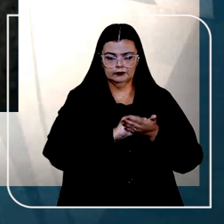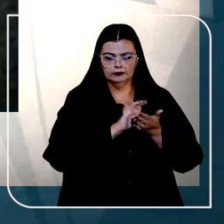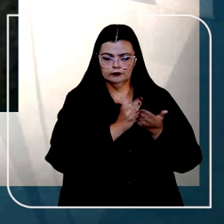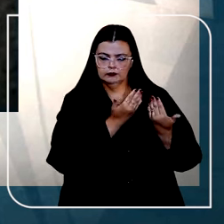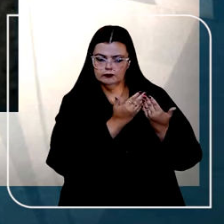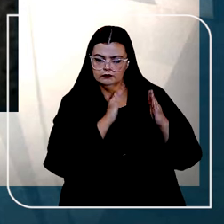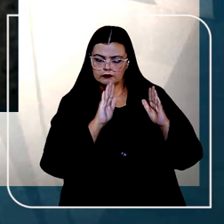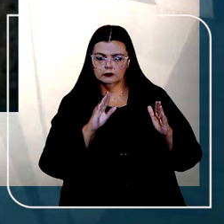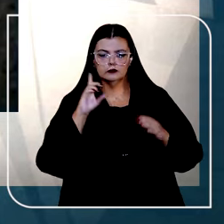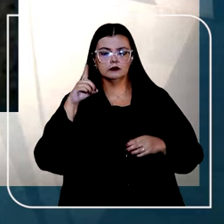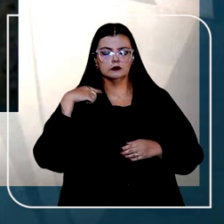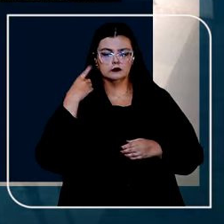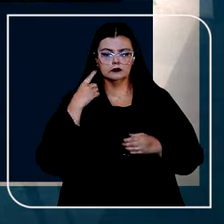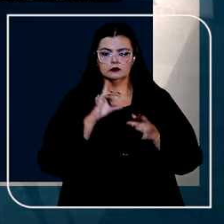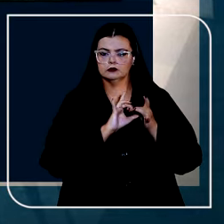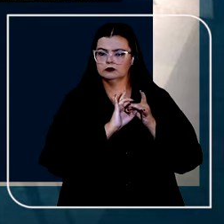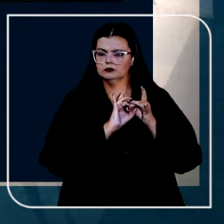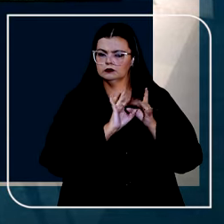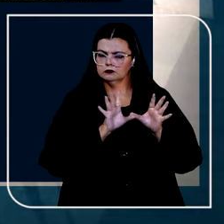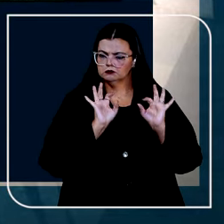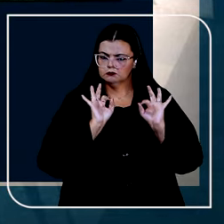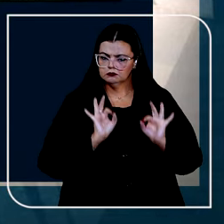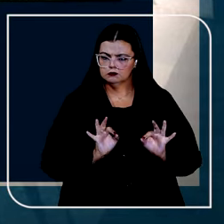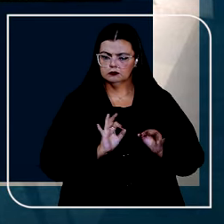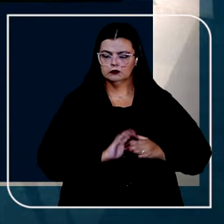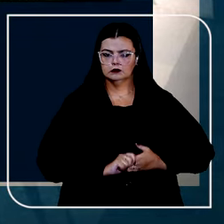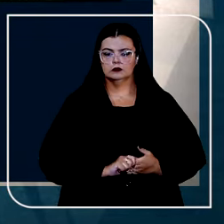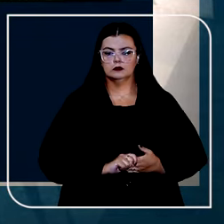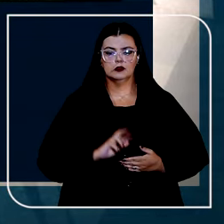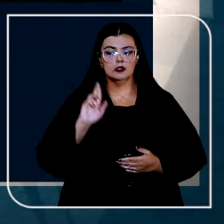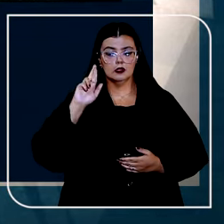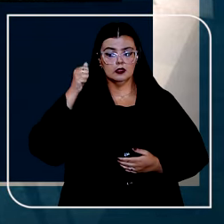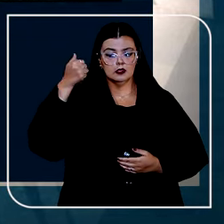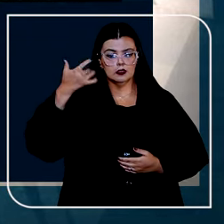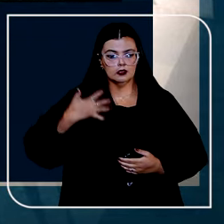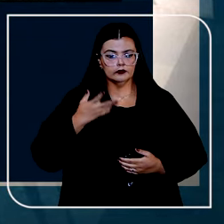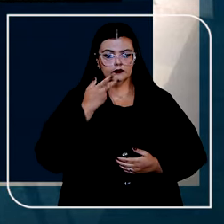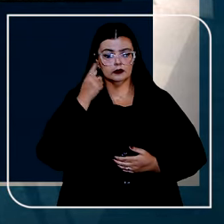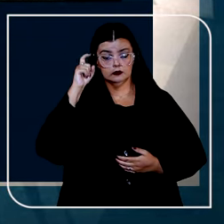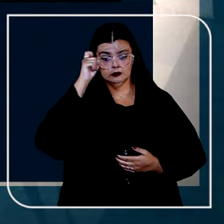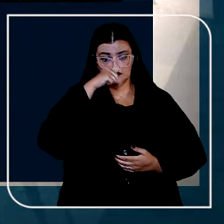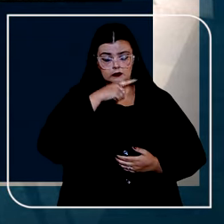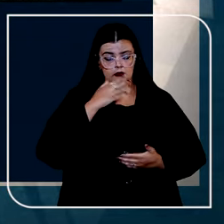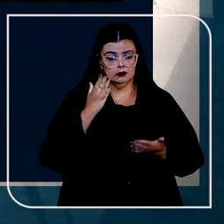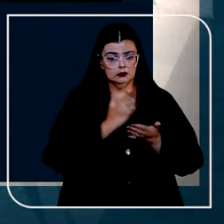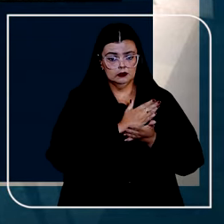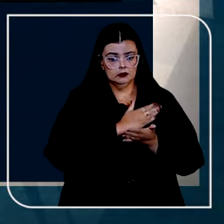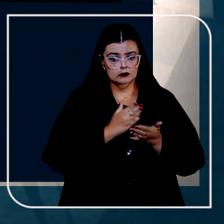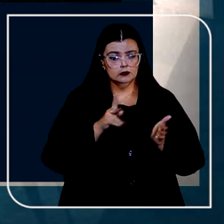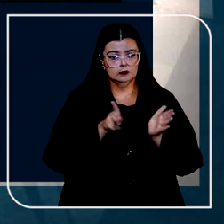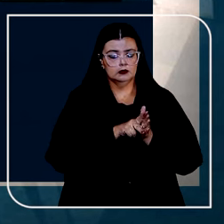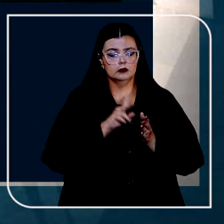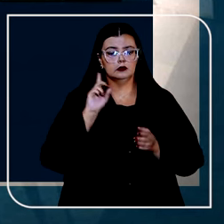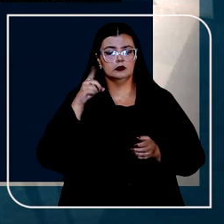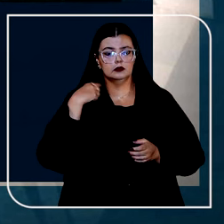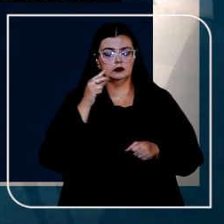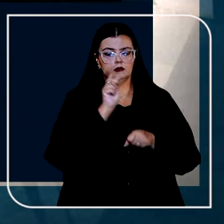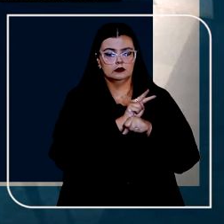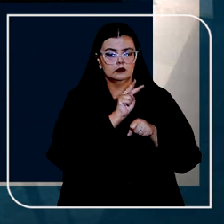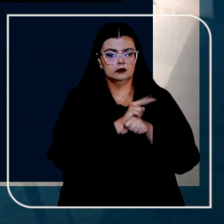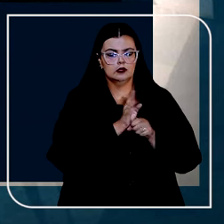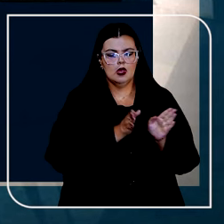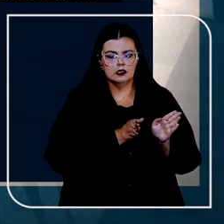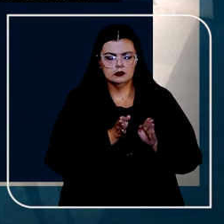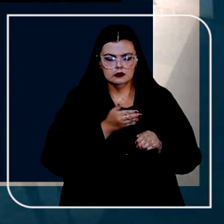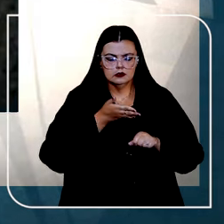disponibilizados à defesa de modo satisfatório para o relator eventuais dificuldades enfrentadas pela defesa